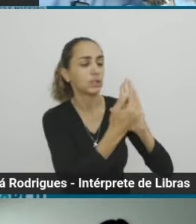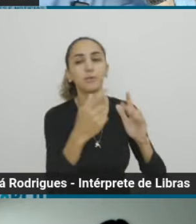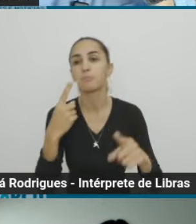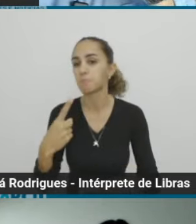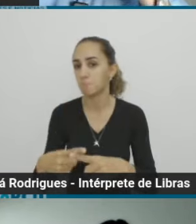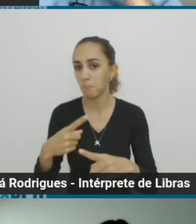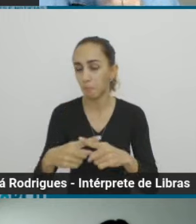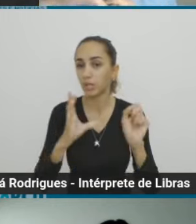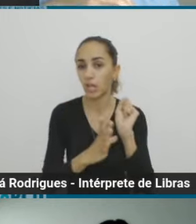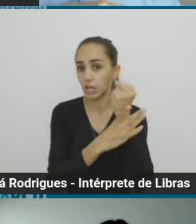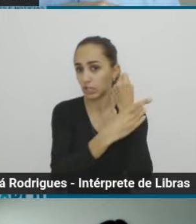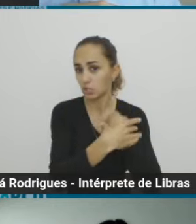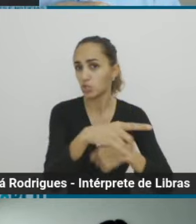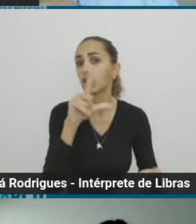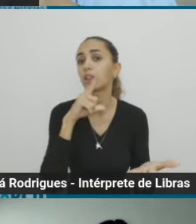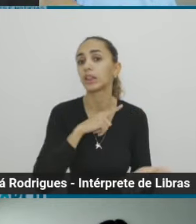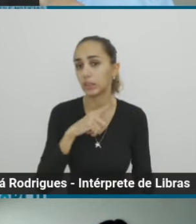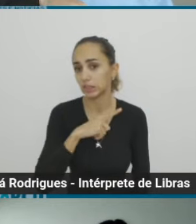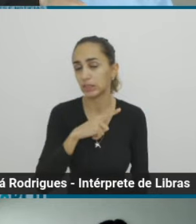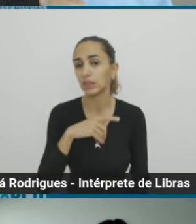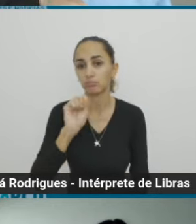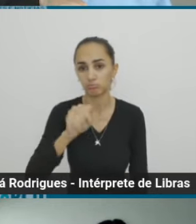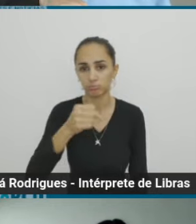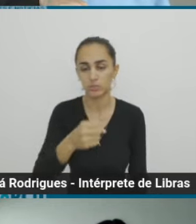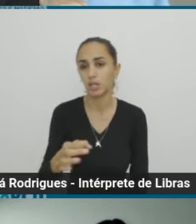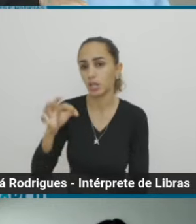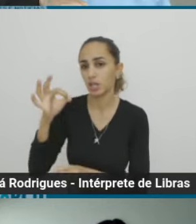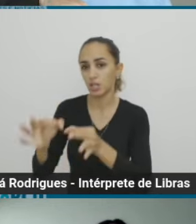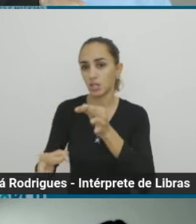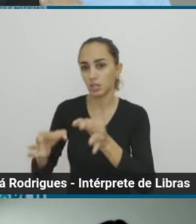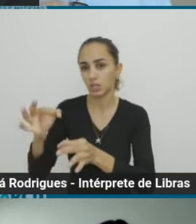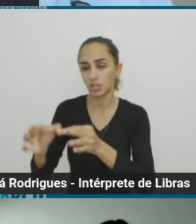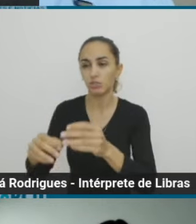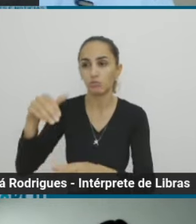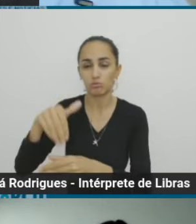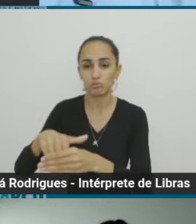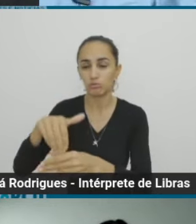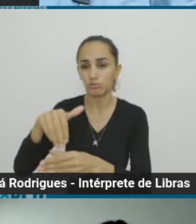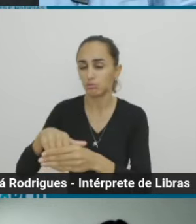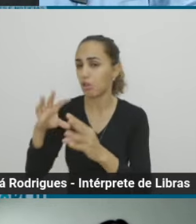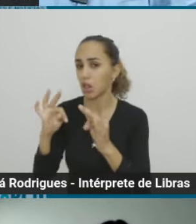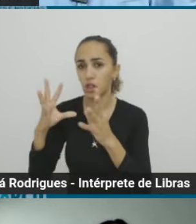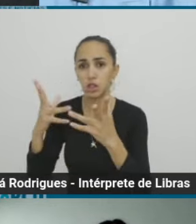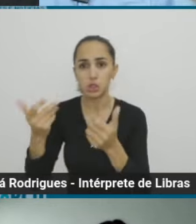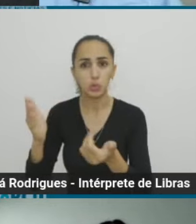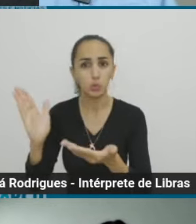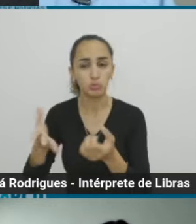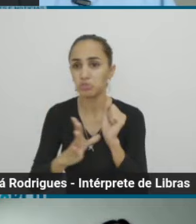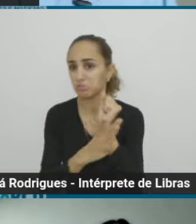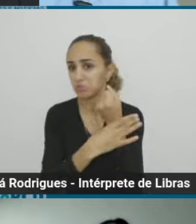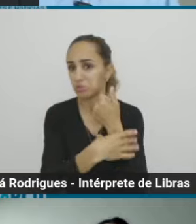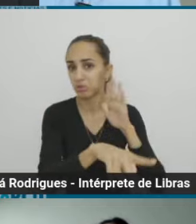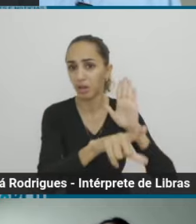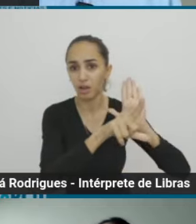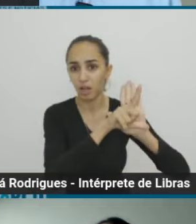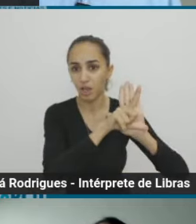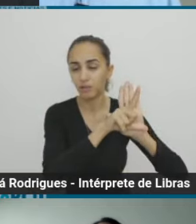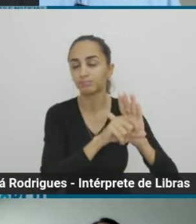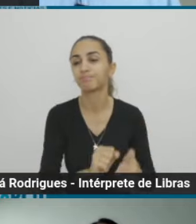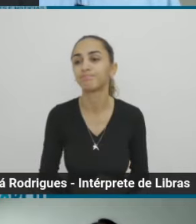já existem. Em termos de justiça eleitoral, praticamente tudo já foi assegurado. Nós temos